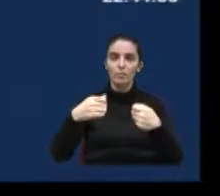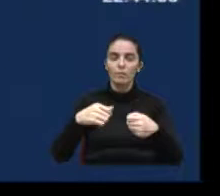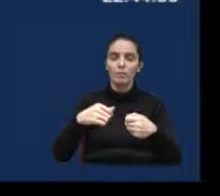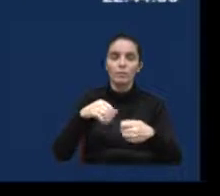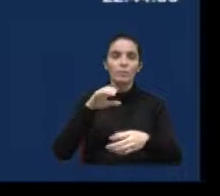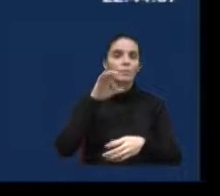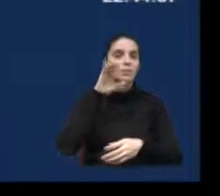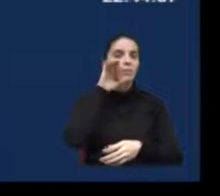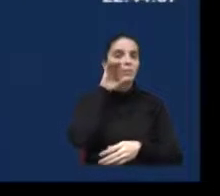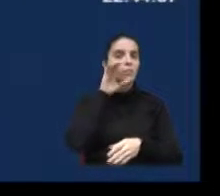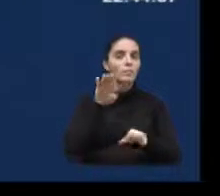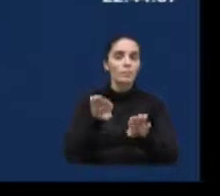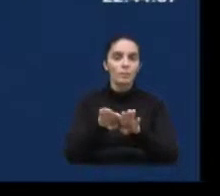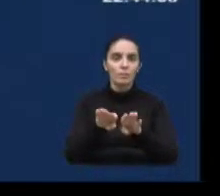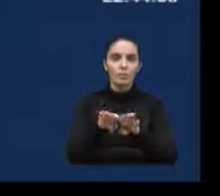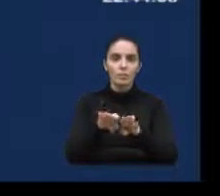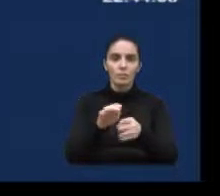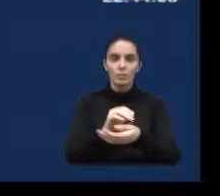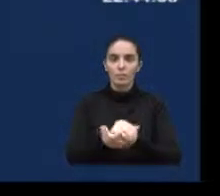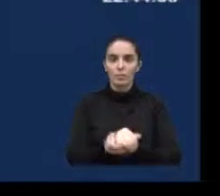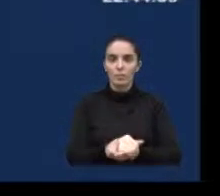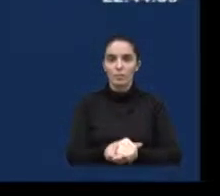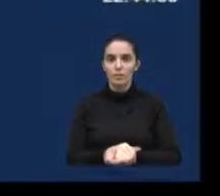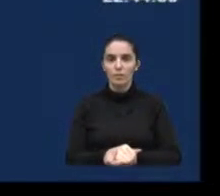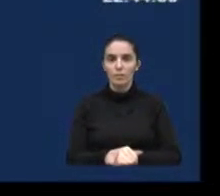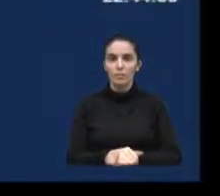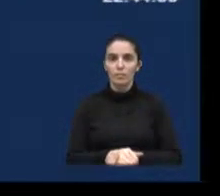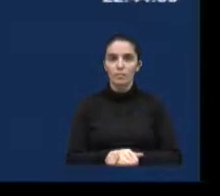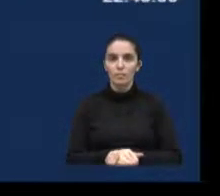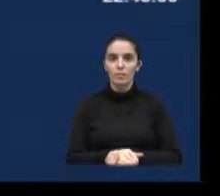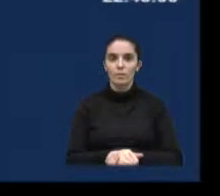Constância Félix. Está com o dedo sujo.